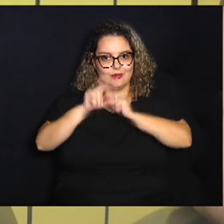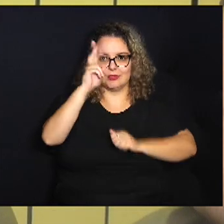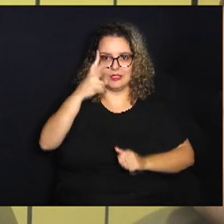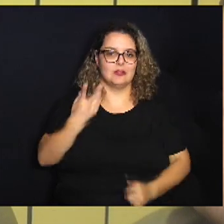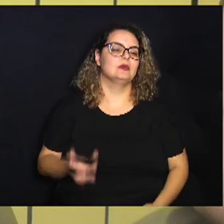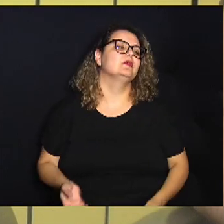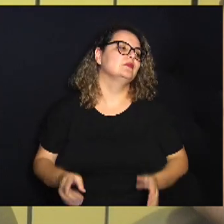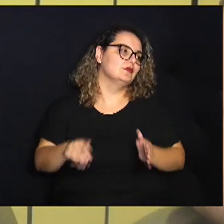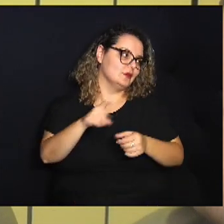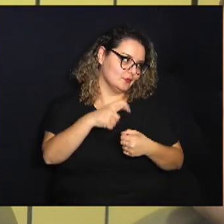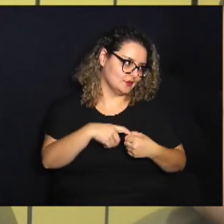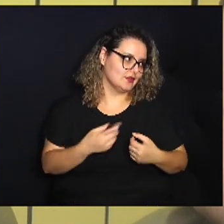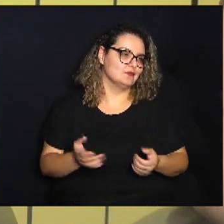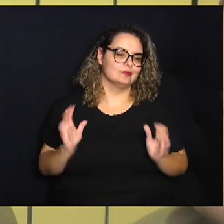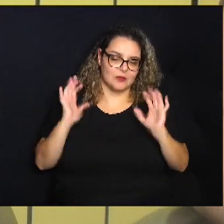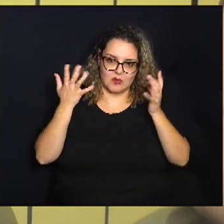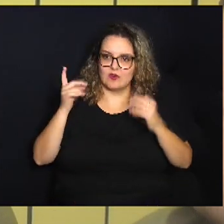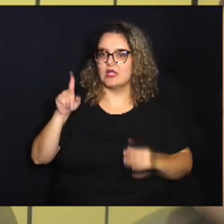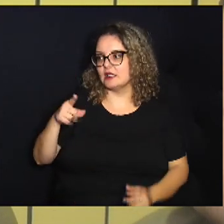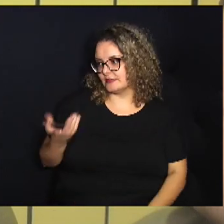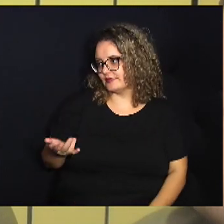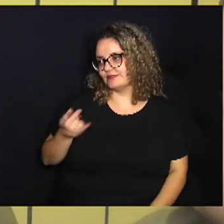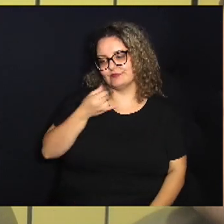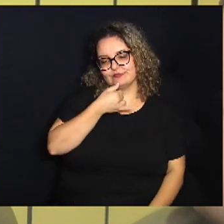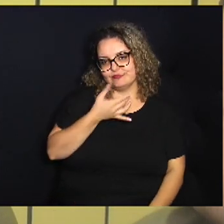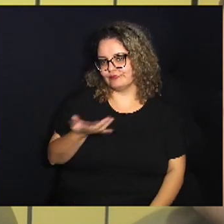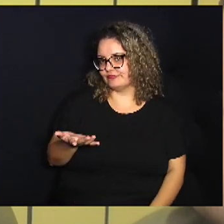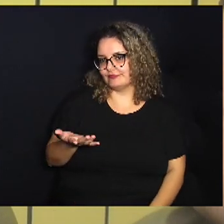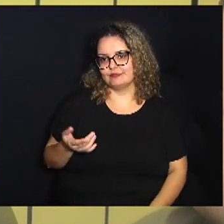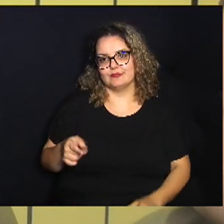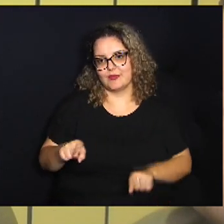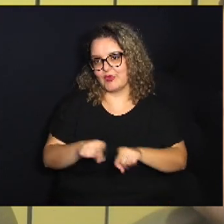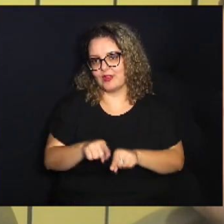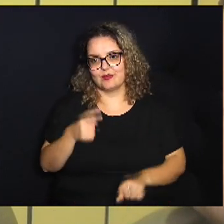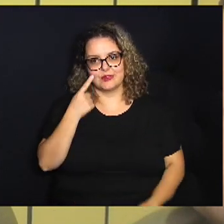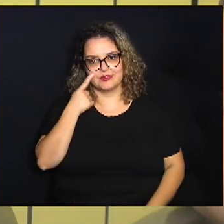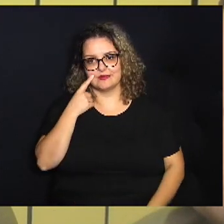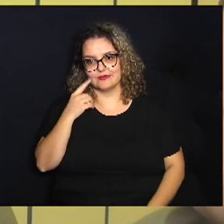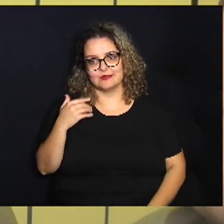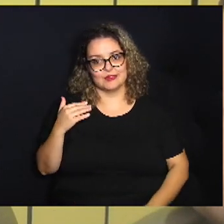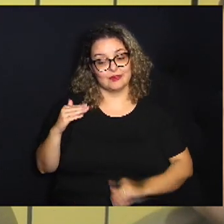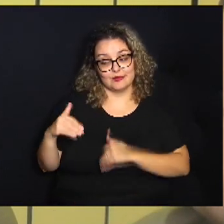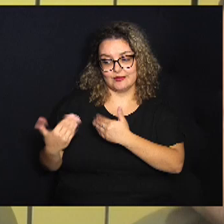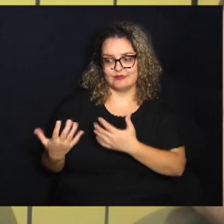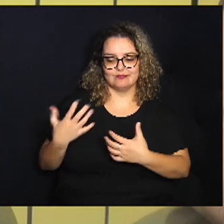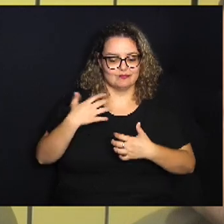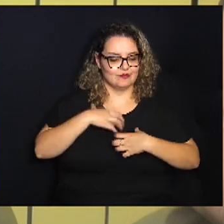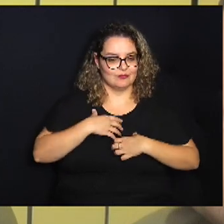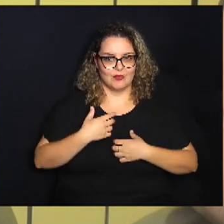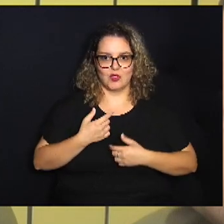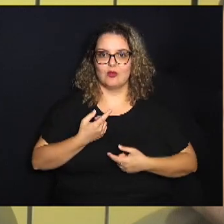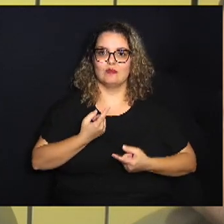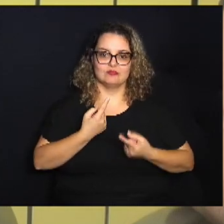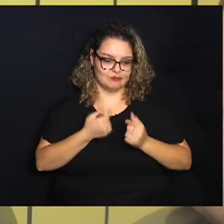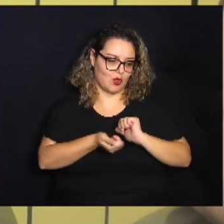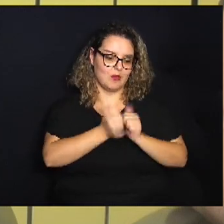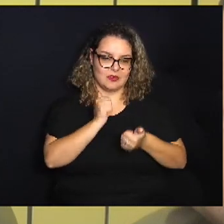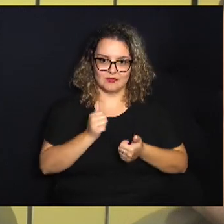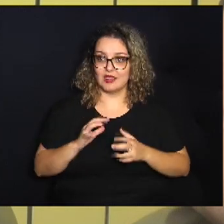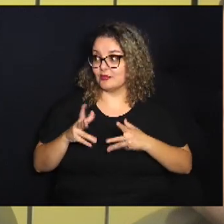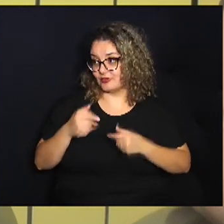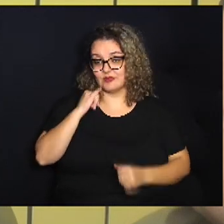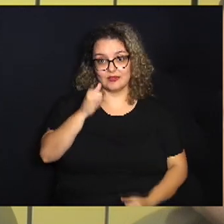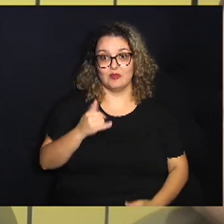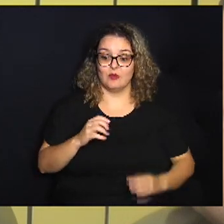festa. E aí é triste, né? Mas aí também você vê o outro lado dela como atleta, que é isso. É tudo isso que eu falei,